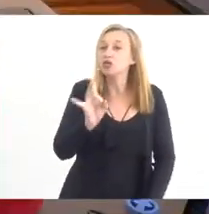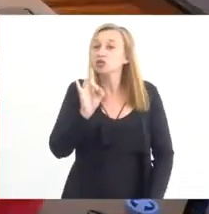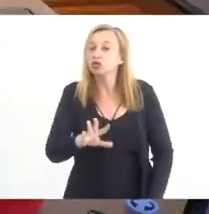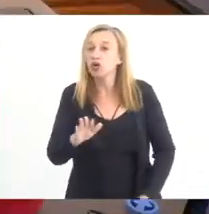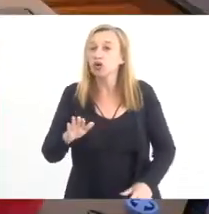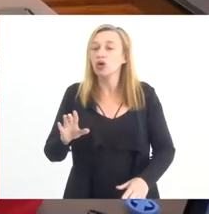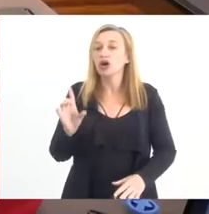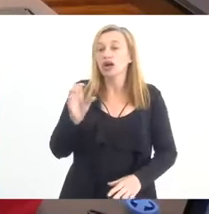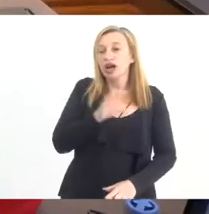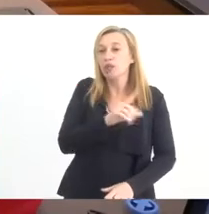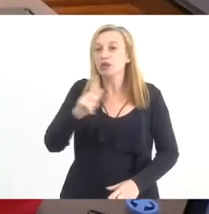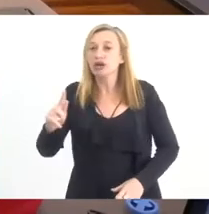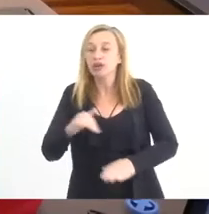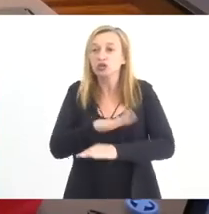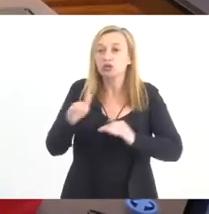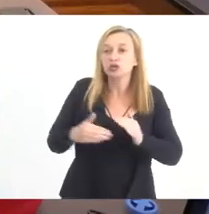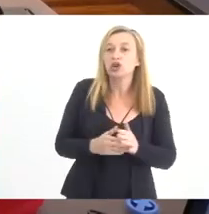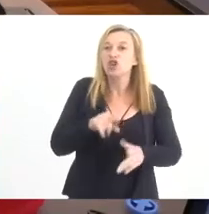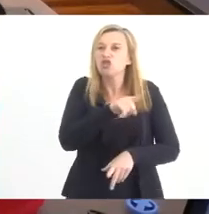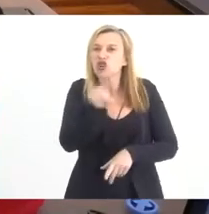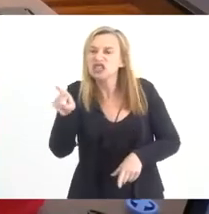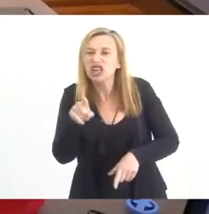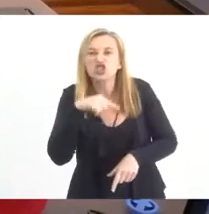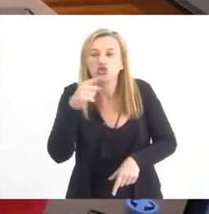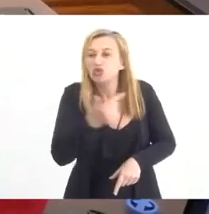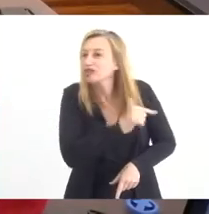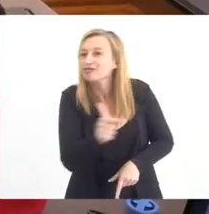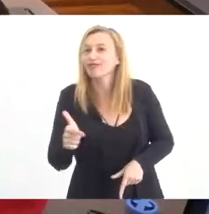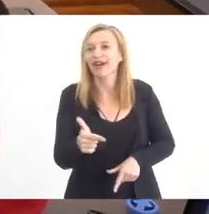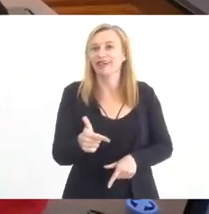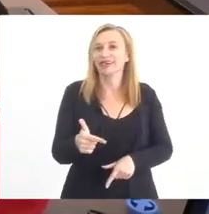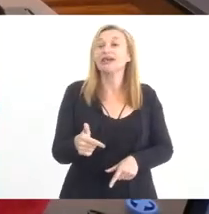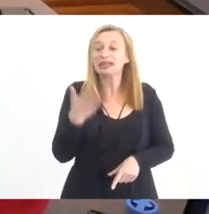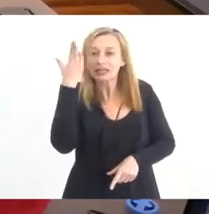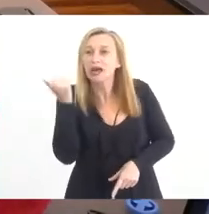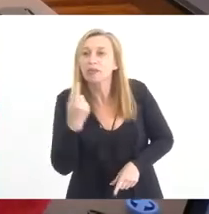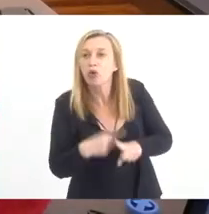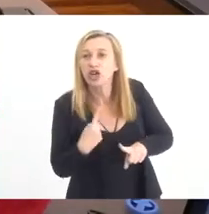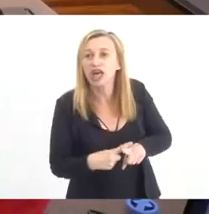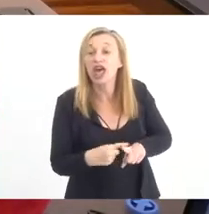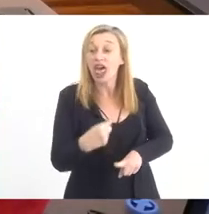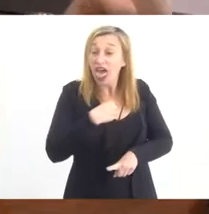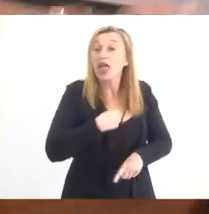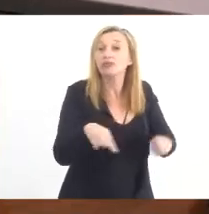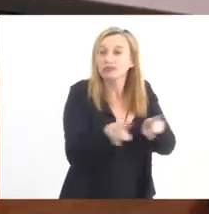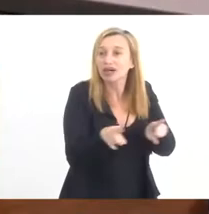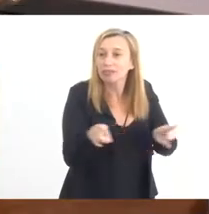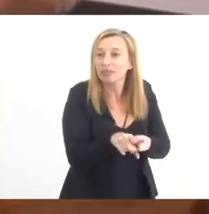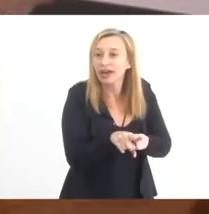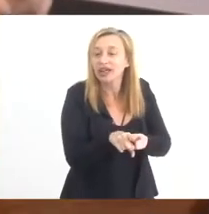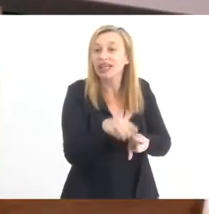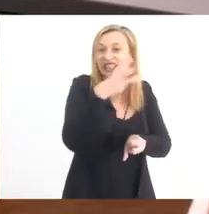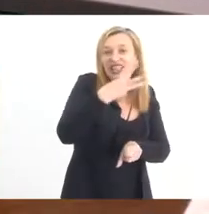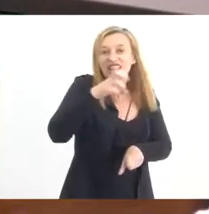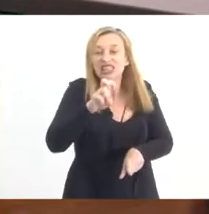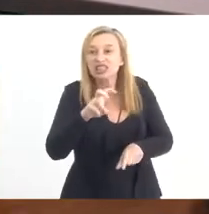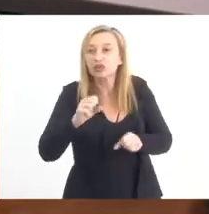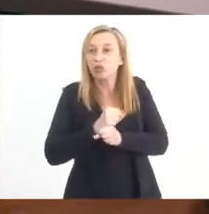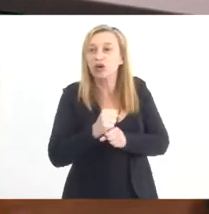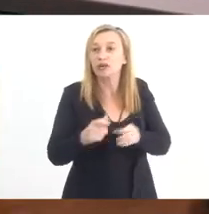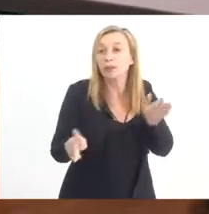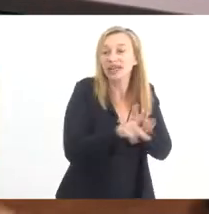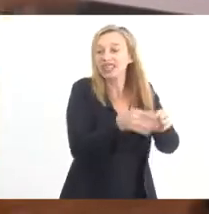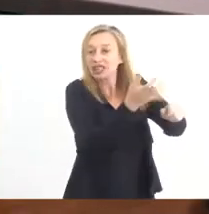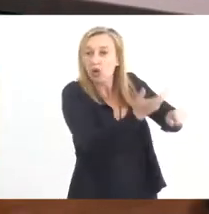todos. Vocês não devam ter nenhuma dúvida. Você sabe por quê? Porque eu também, há 35 anos, sou da